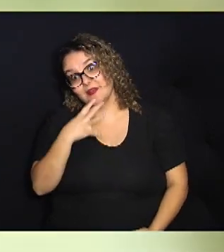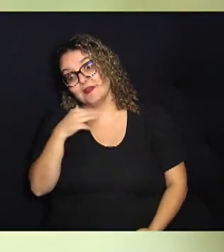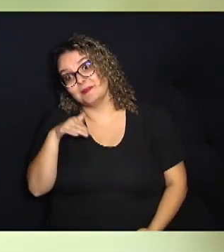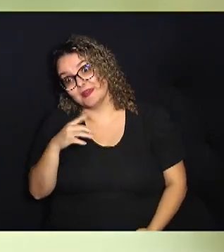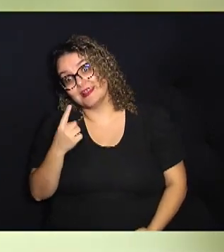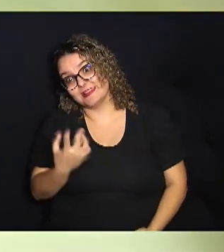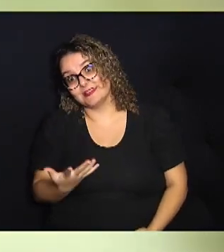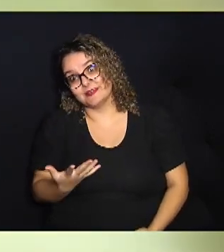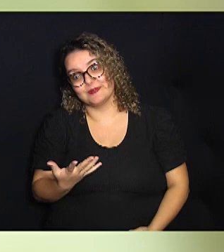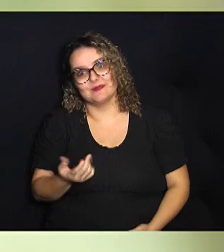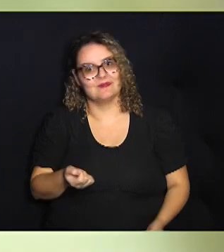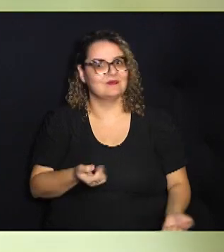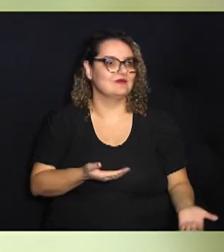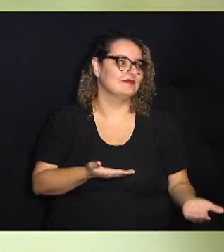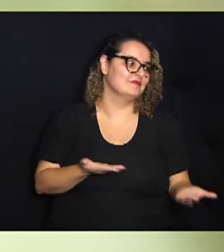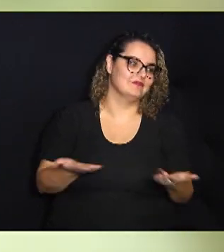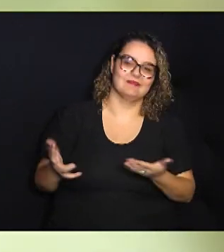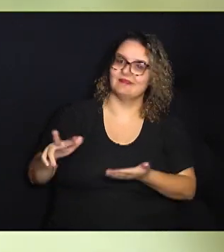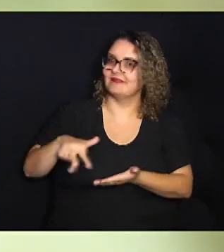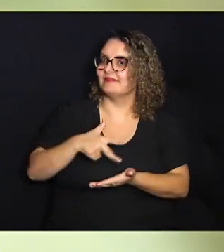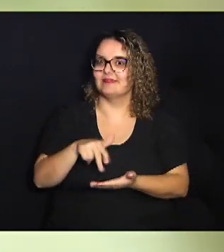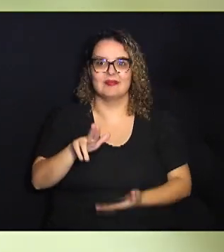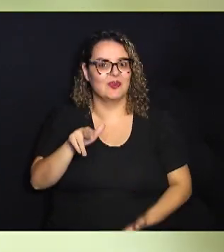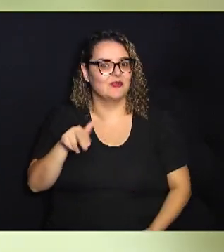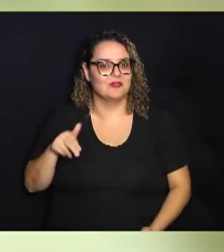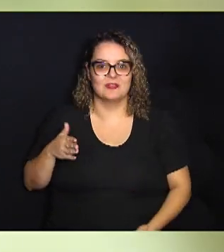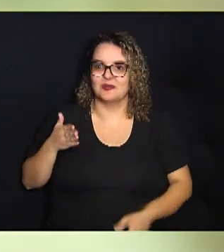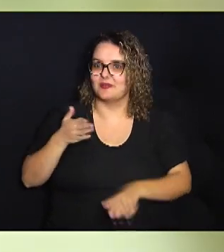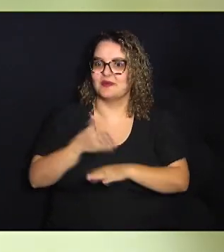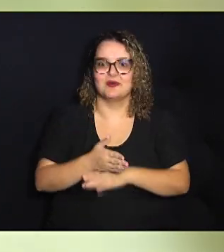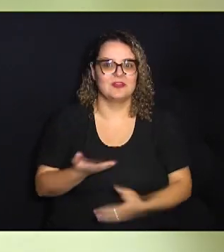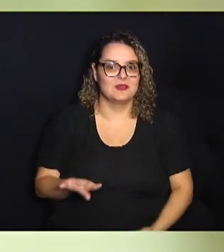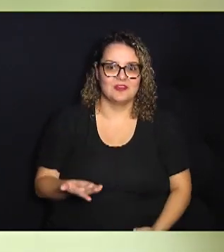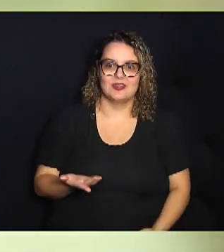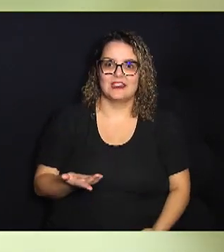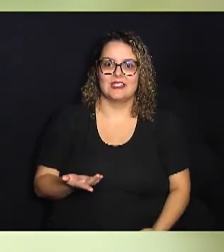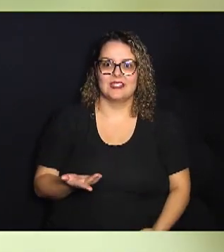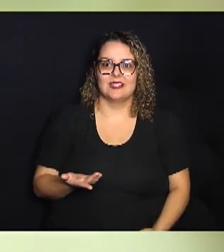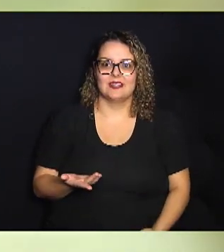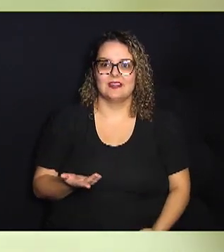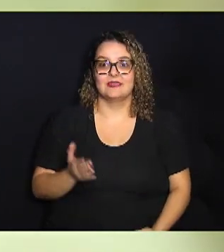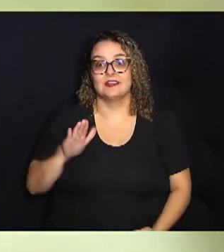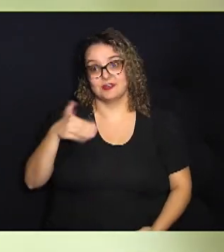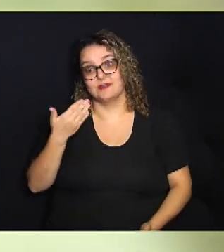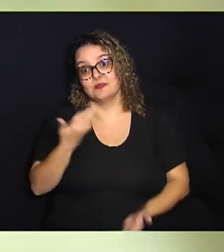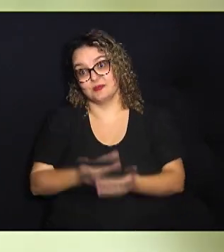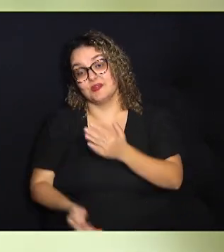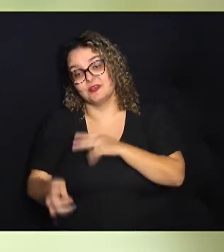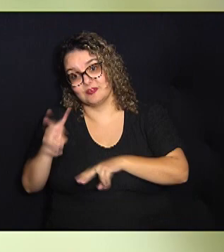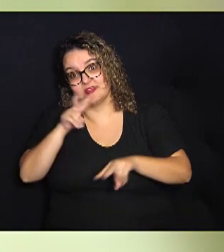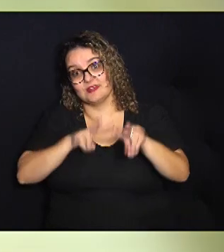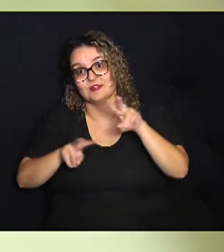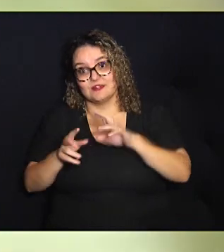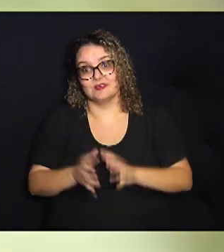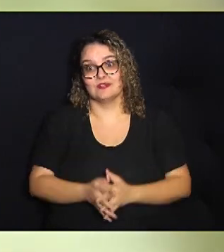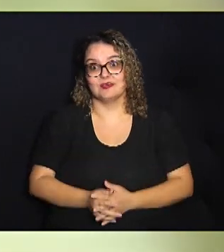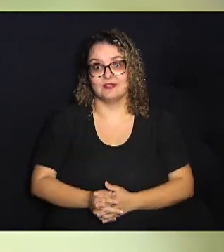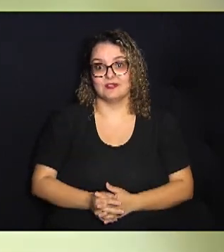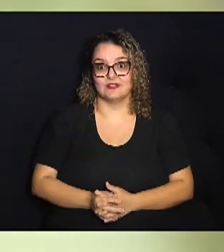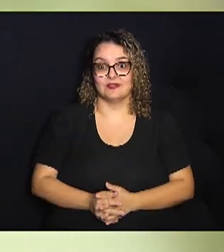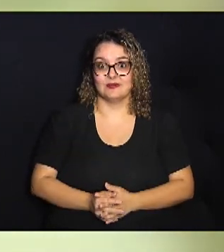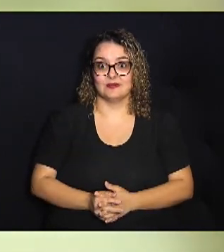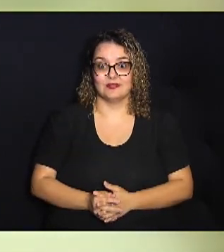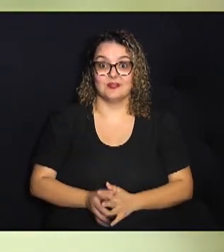Porque espetáculo de dança eu ainda não tinha participado, não tinha assistido, desde que perdi a visão. Já